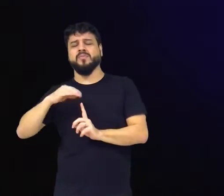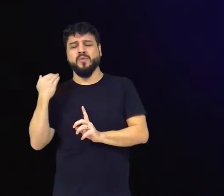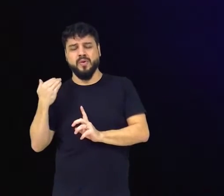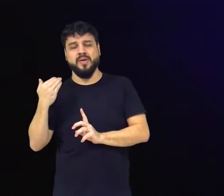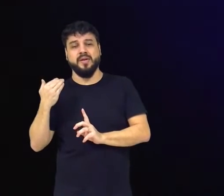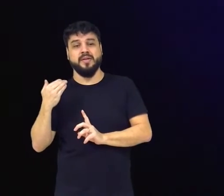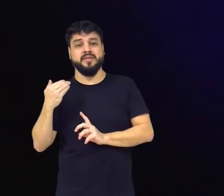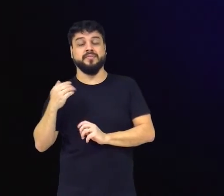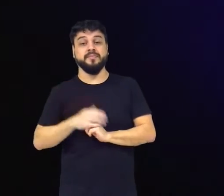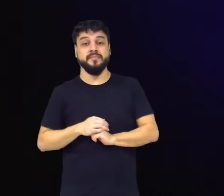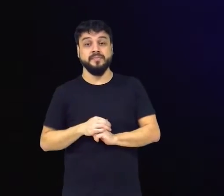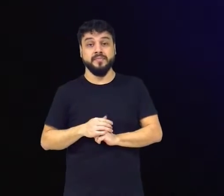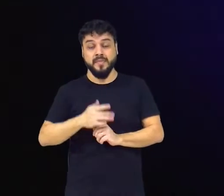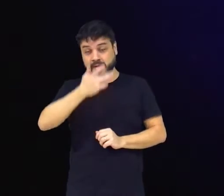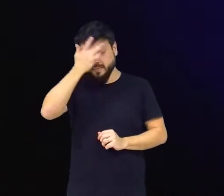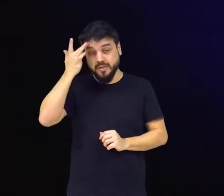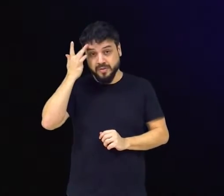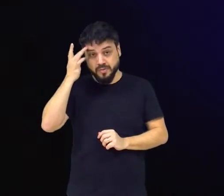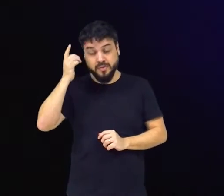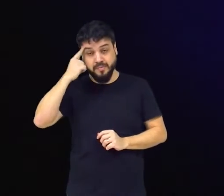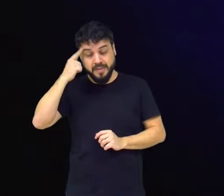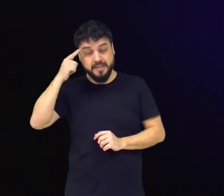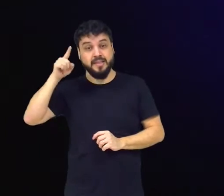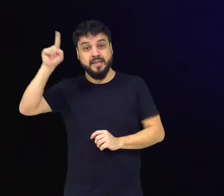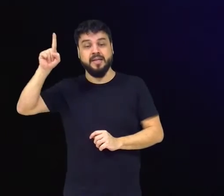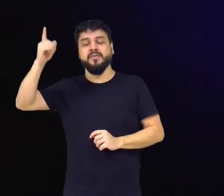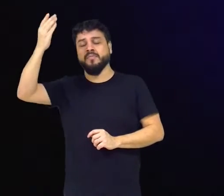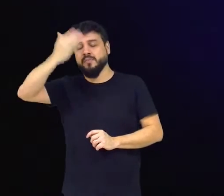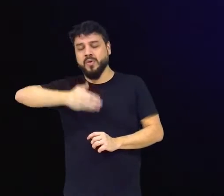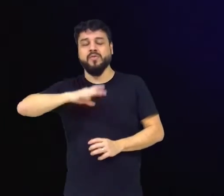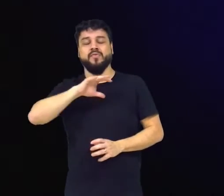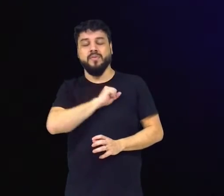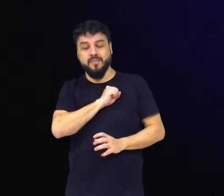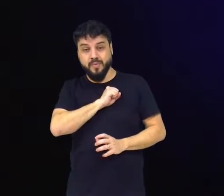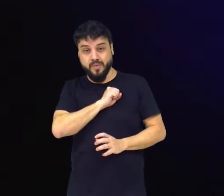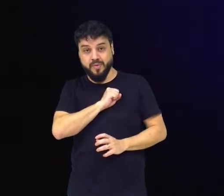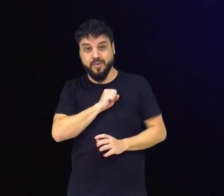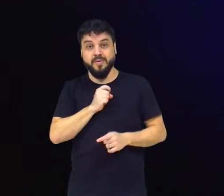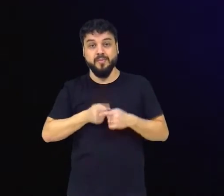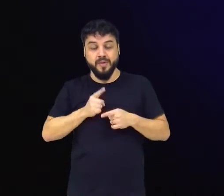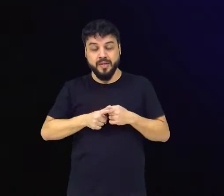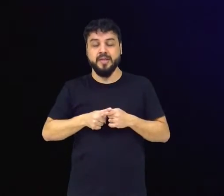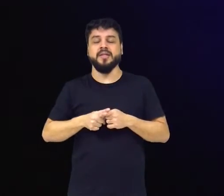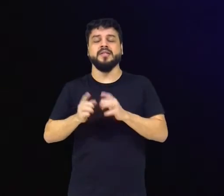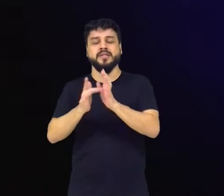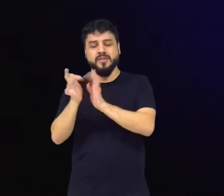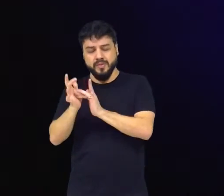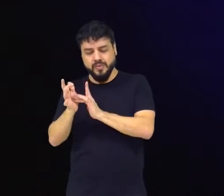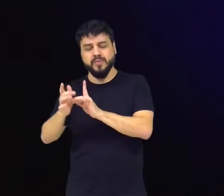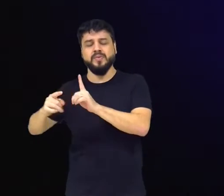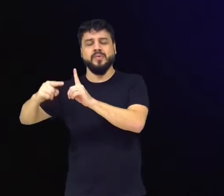alguém ouse morrer. Mas Deus prova o seu amor para conosco, em que Cristo morreu por nós, sendo nós